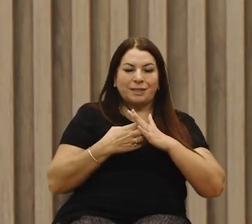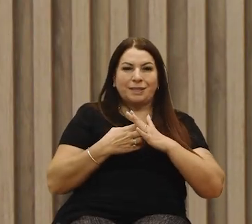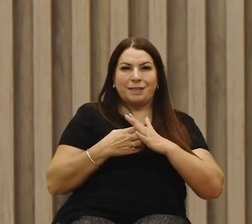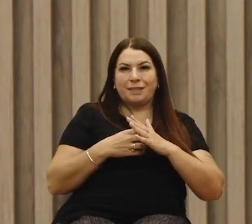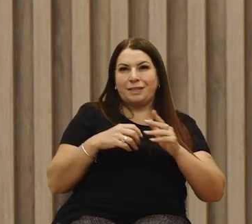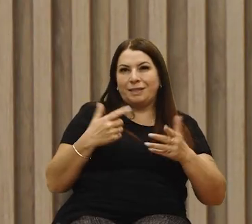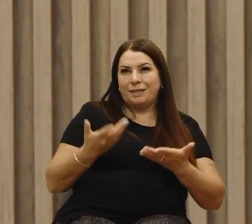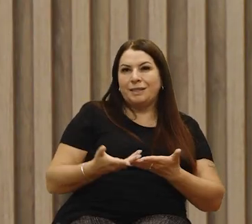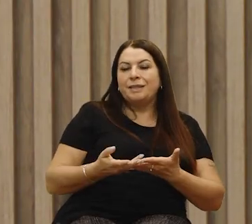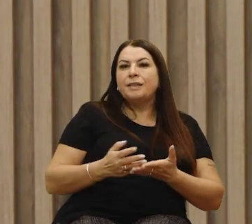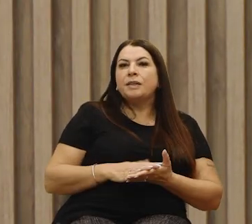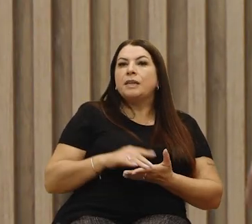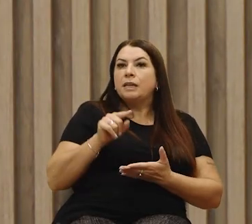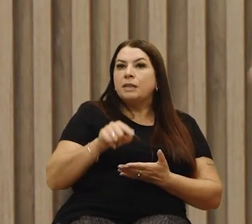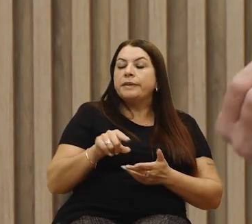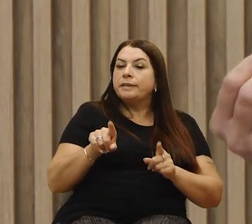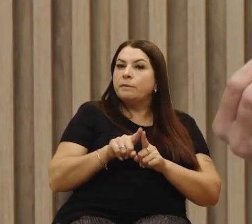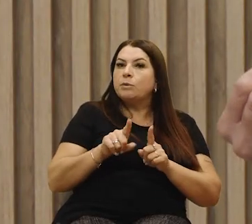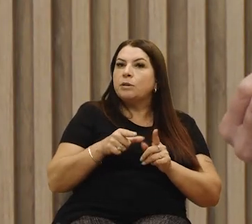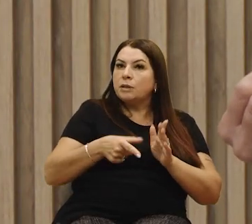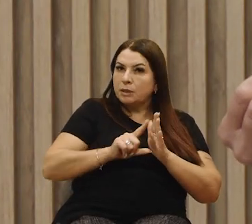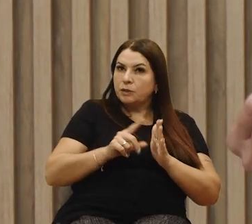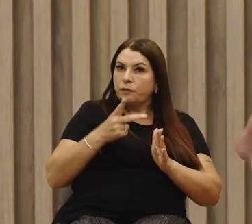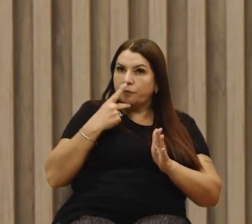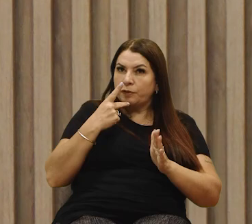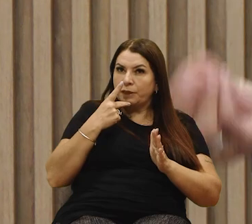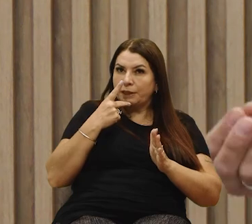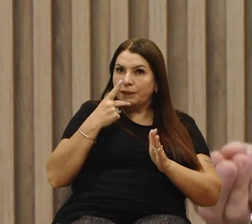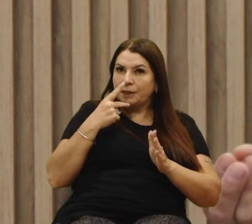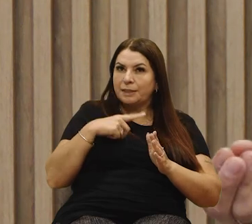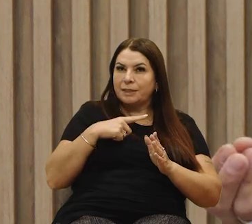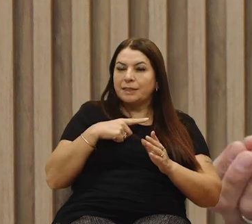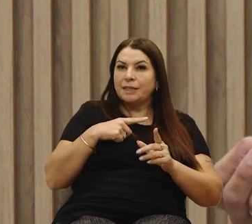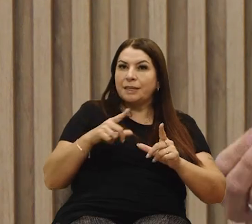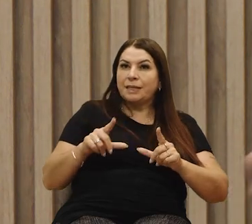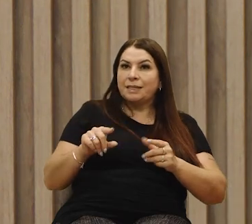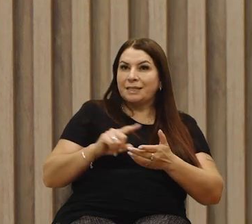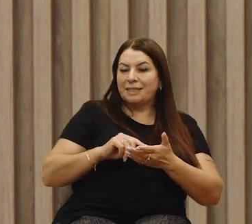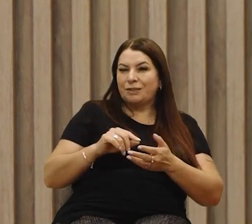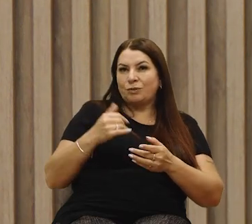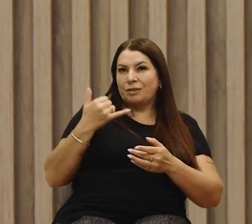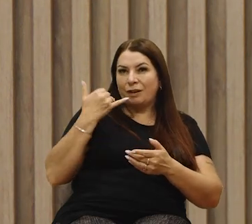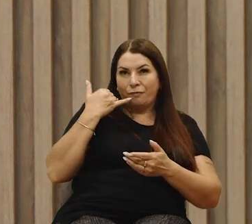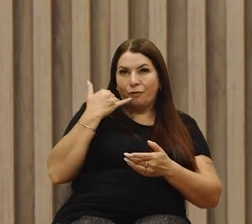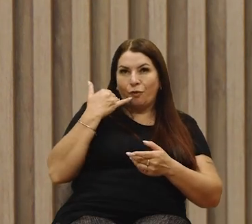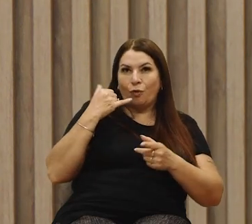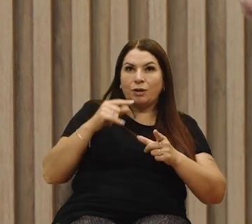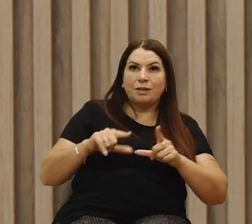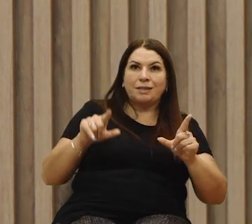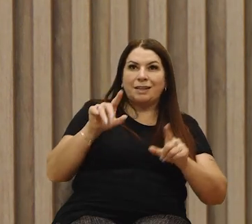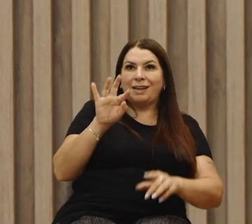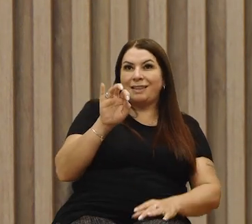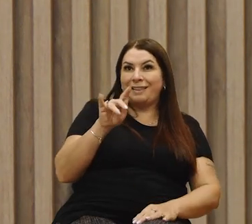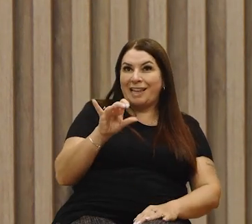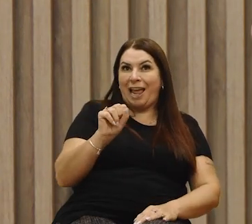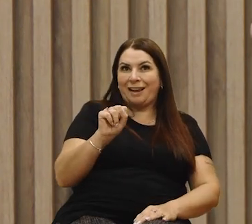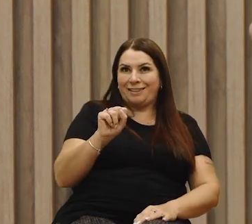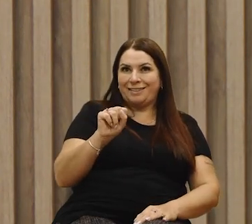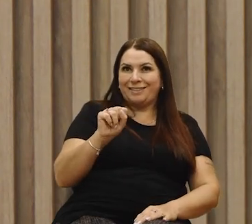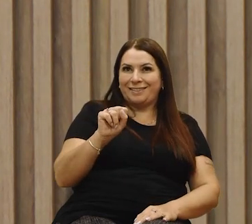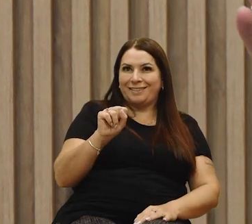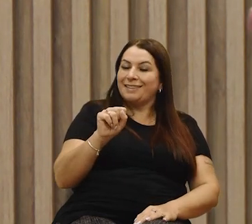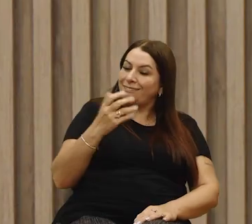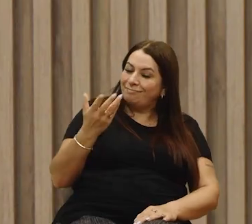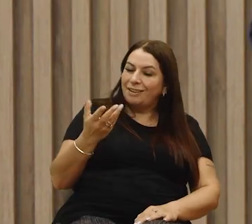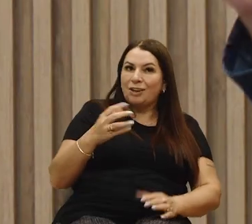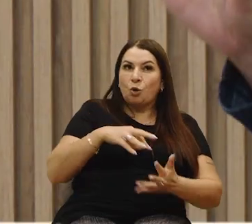de serviço. E ela está, antes tu comentou sobre a sedução das telas, né? Desse mundo de redes, assim,